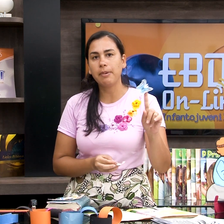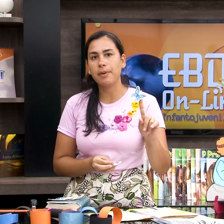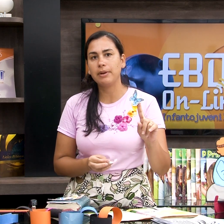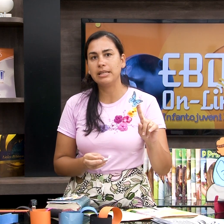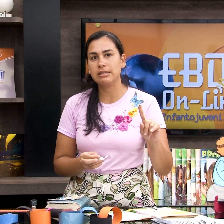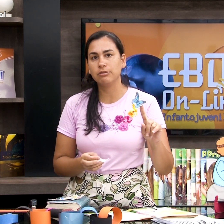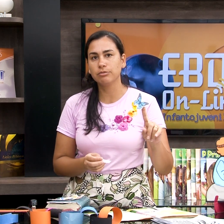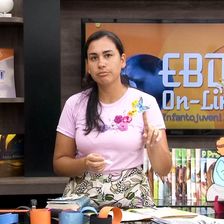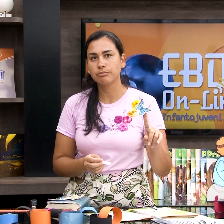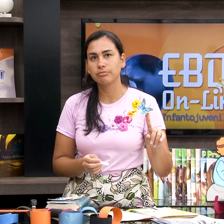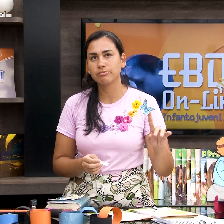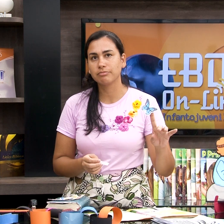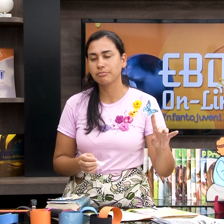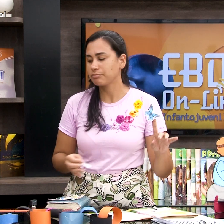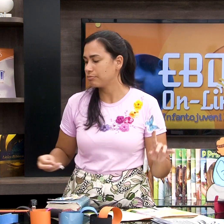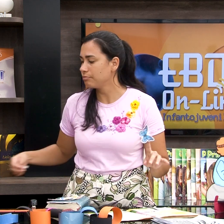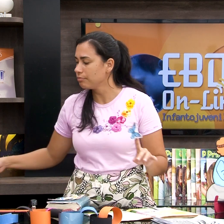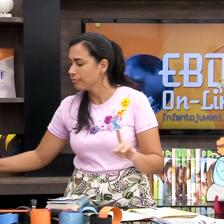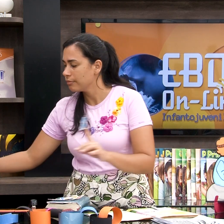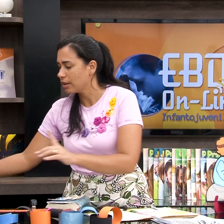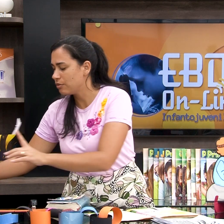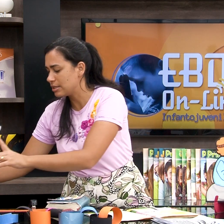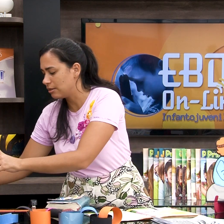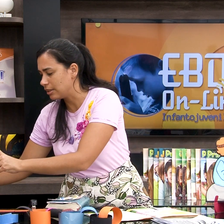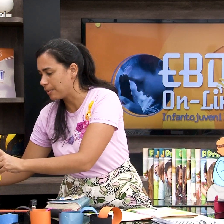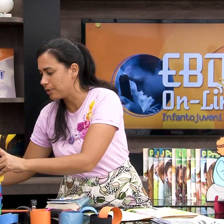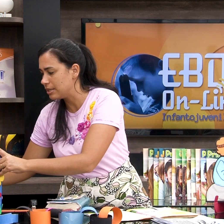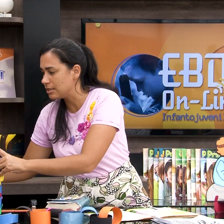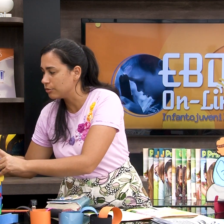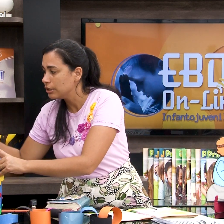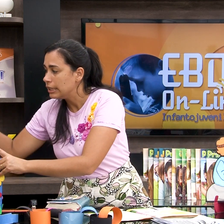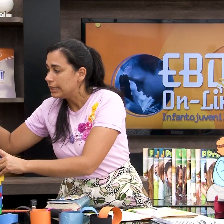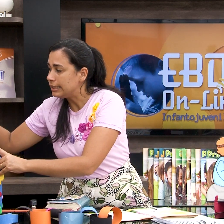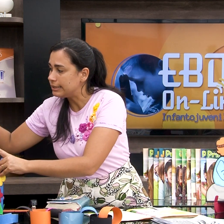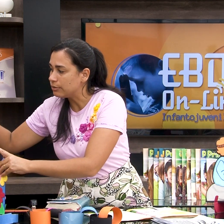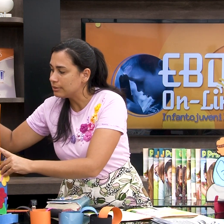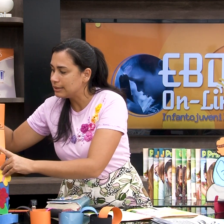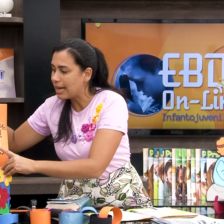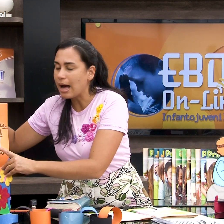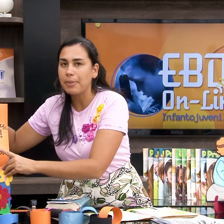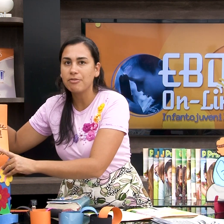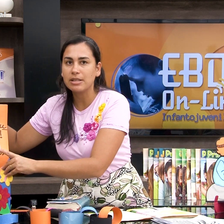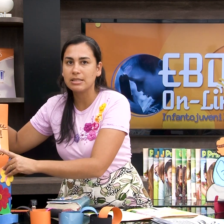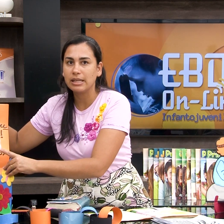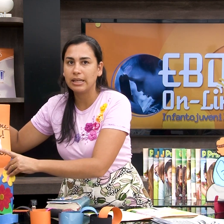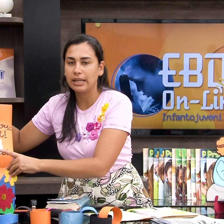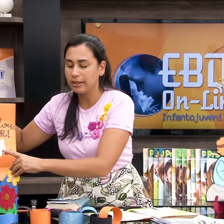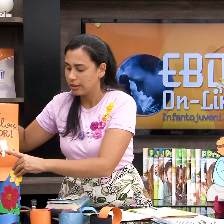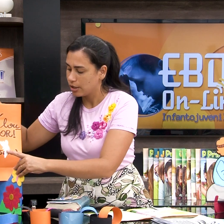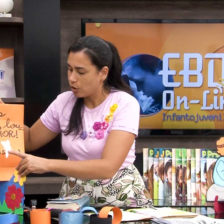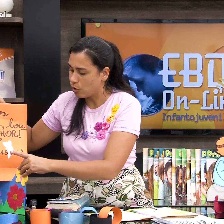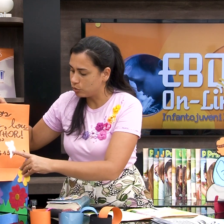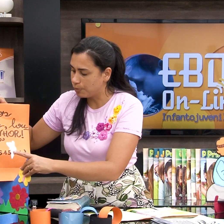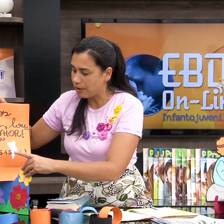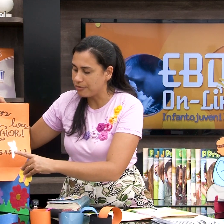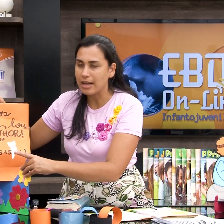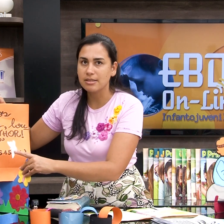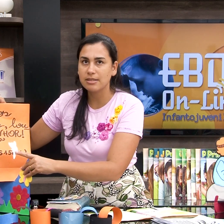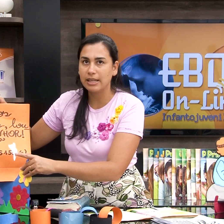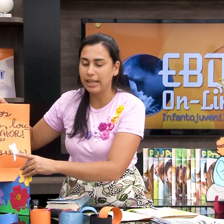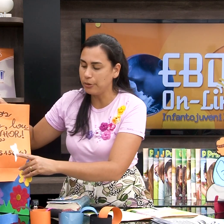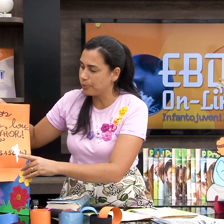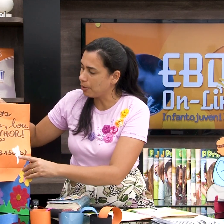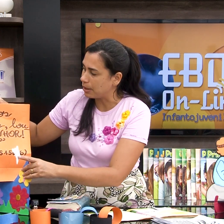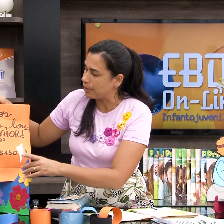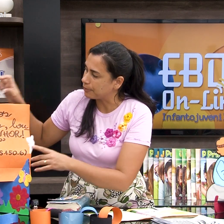não tenha papel adesivo. Você não tem papel adesivo. Então dá para fazer com dupla